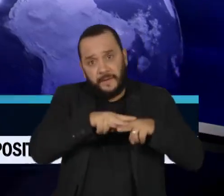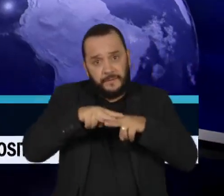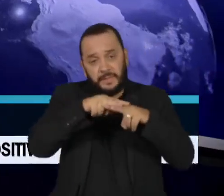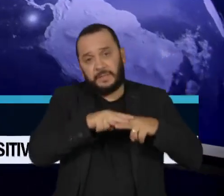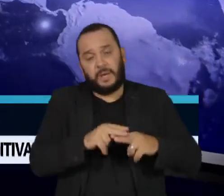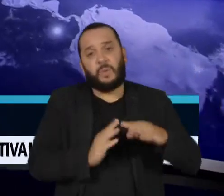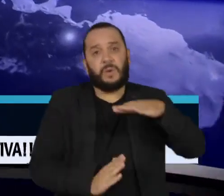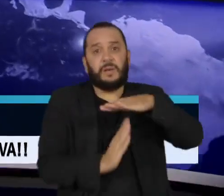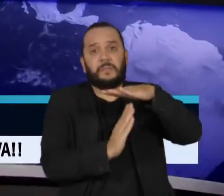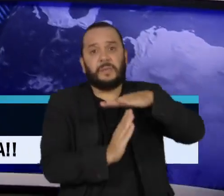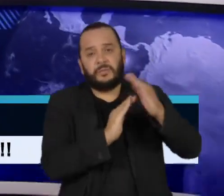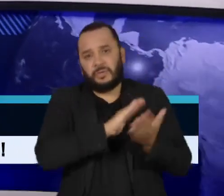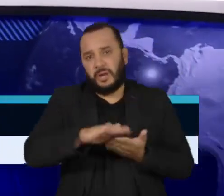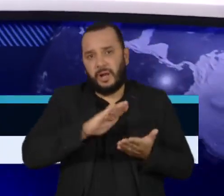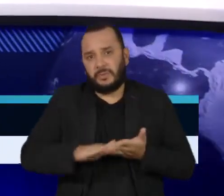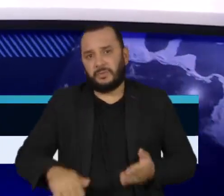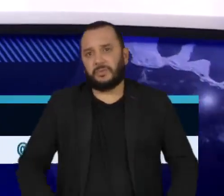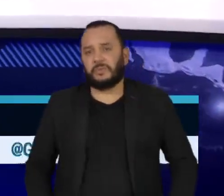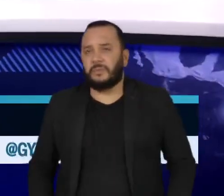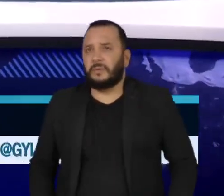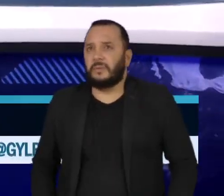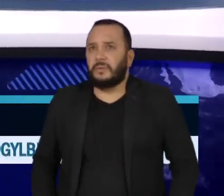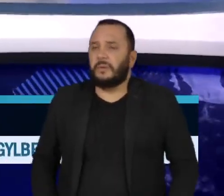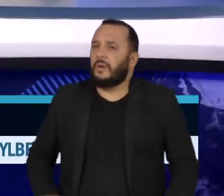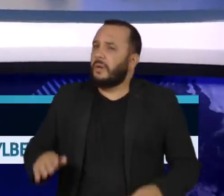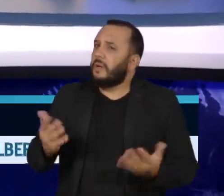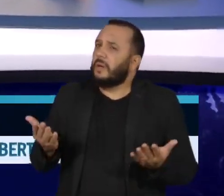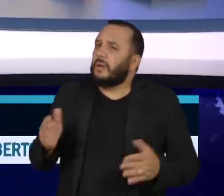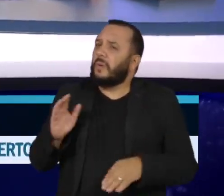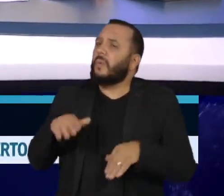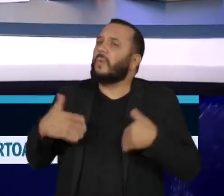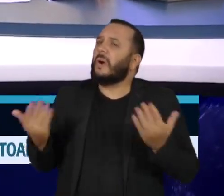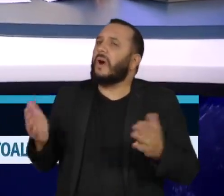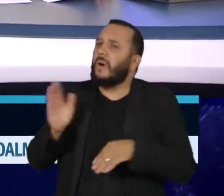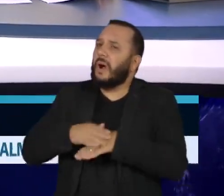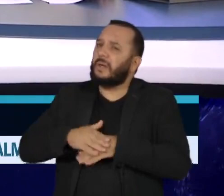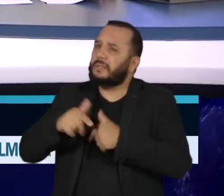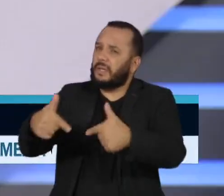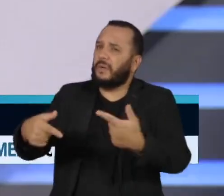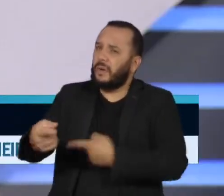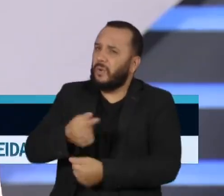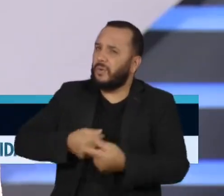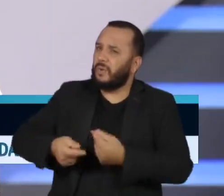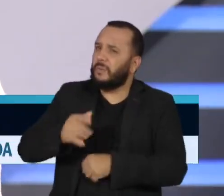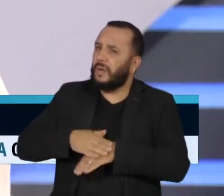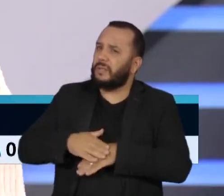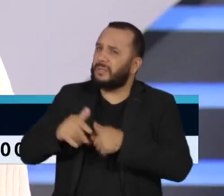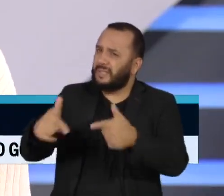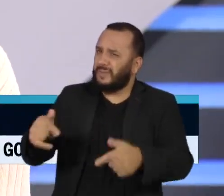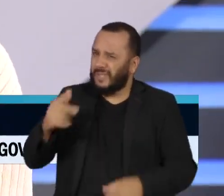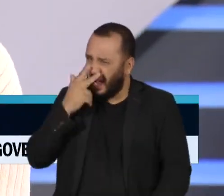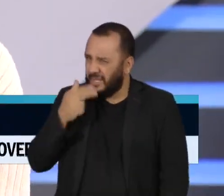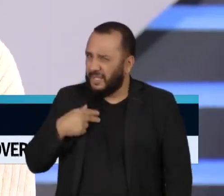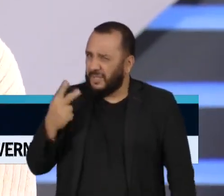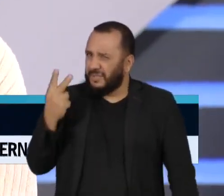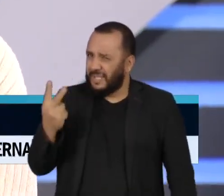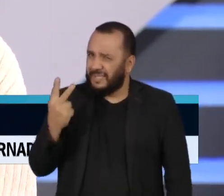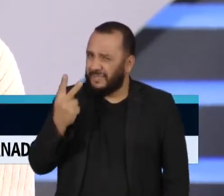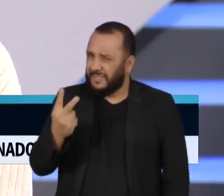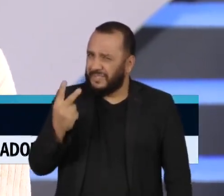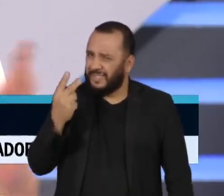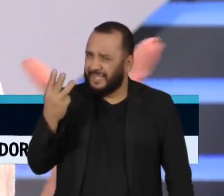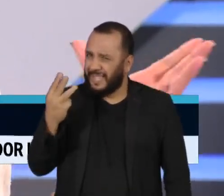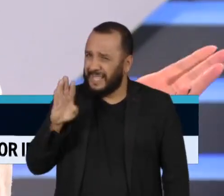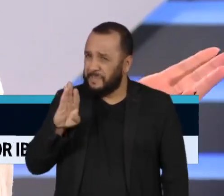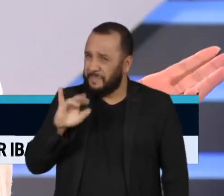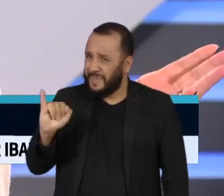cenas Quais medidas econômicas precisam sair na frente você acha viável essa essa previsão aí de 223 bilhões de